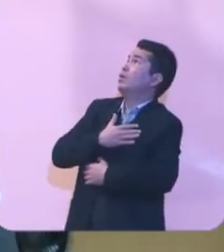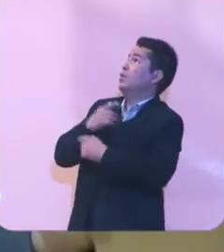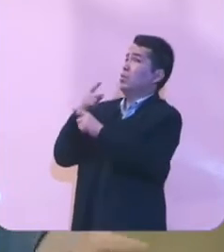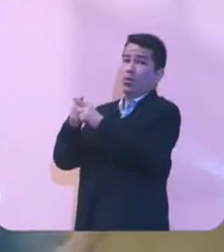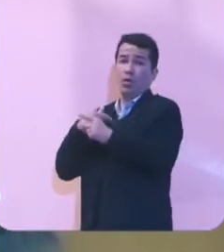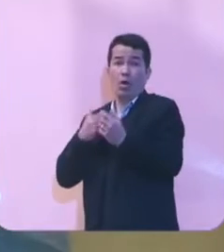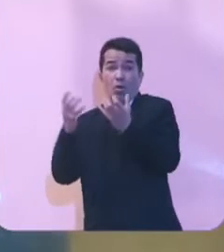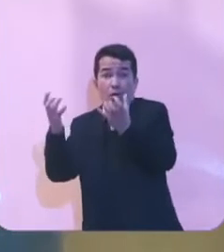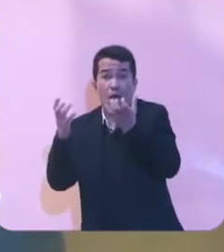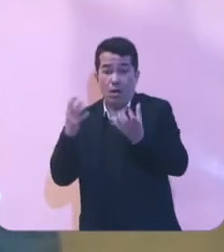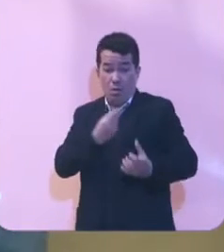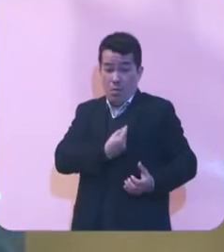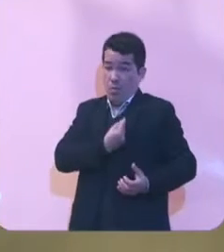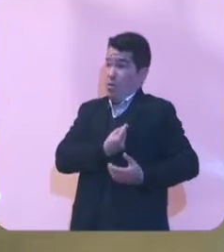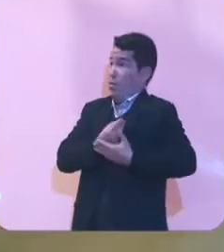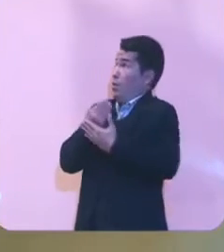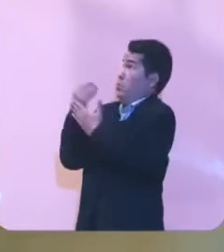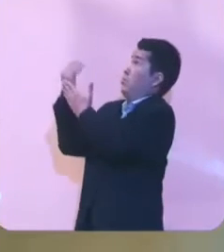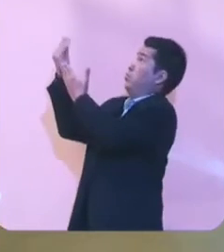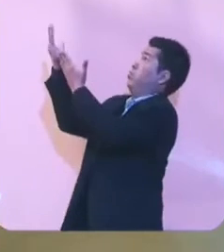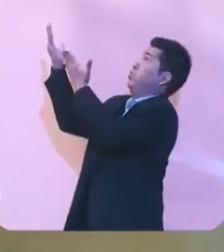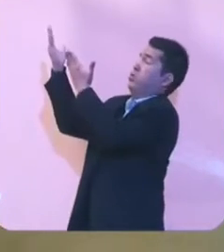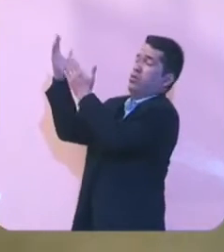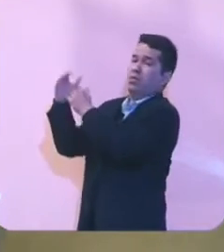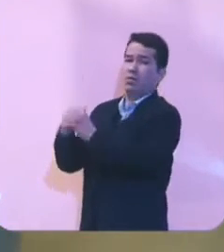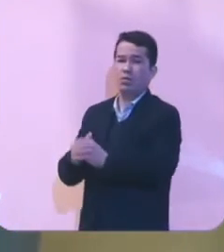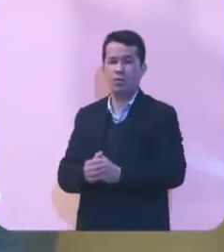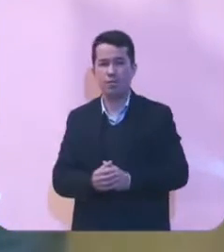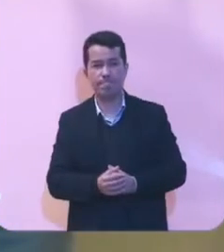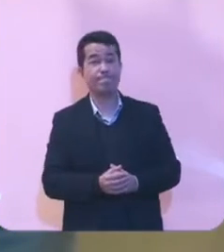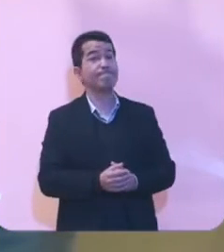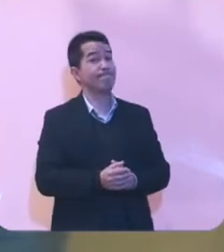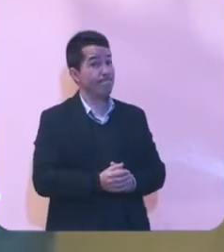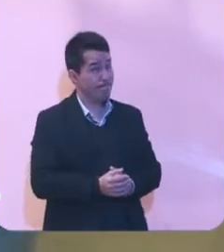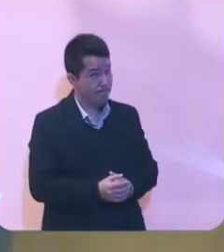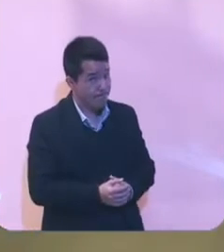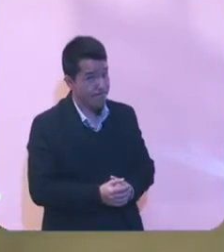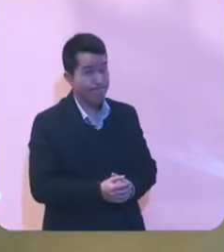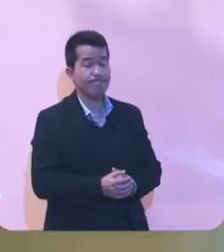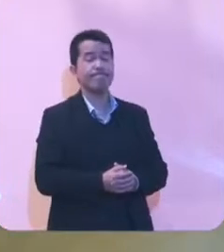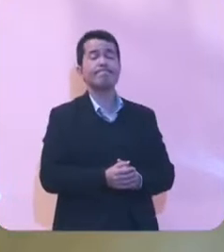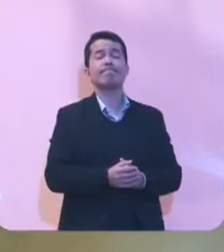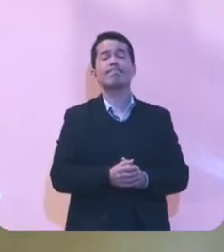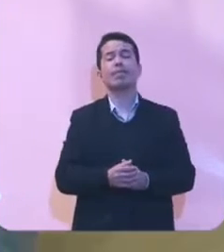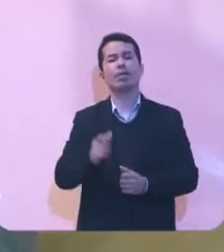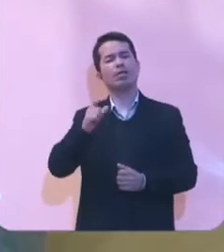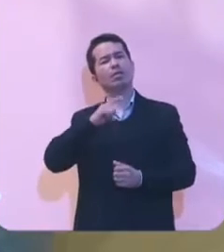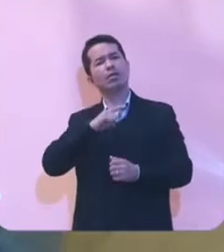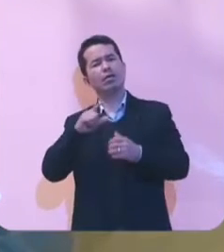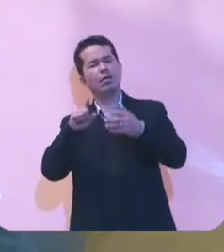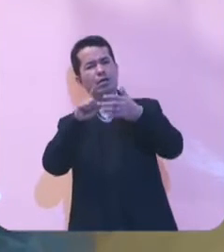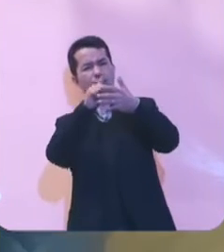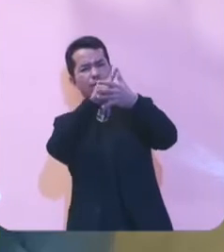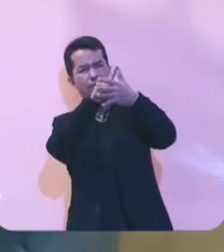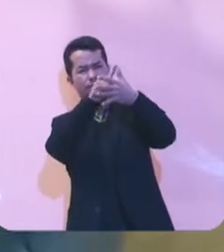verdadeiro sacrifício de louvor. E aí vem a última petição dessa oração, a quinta.